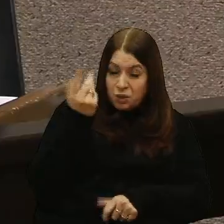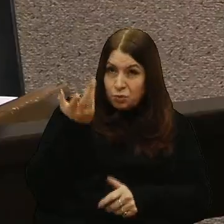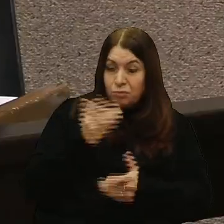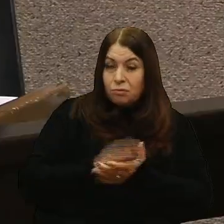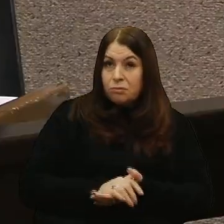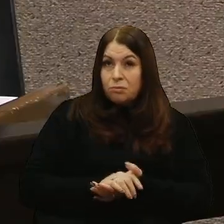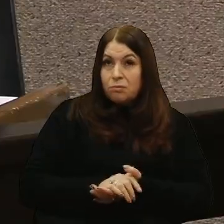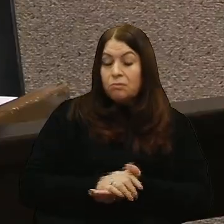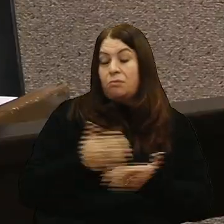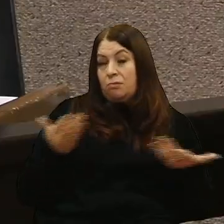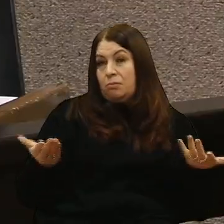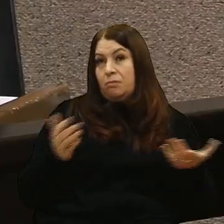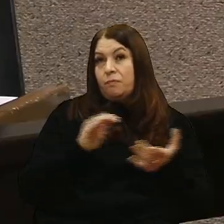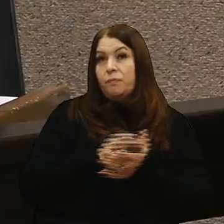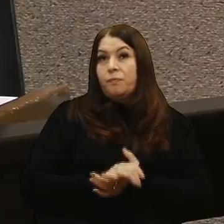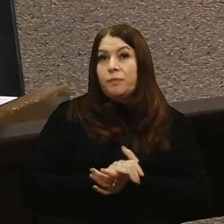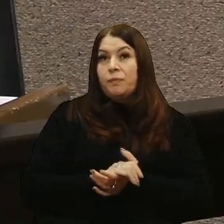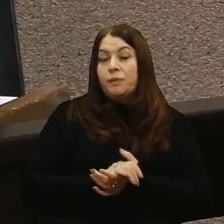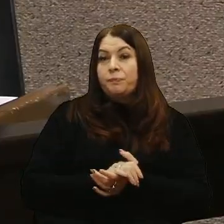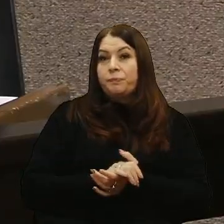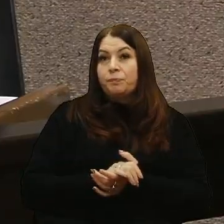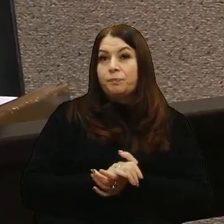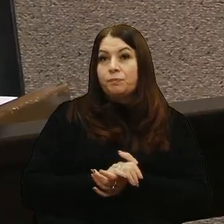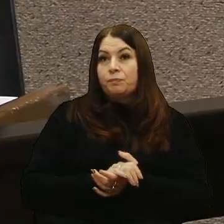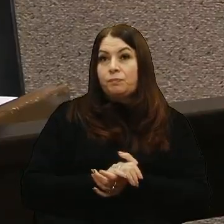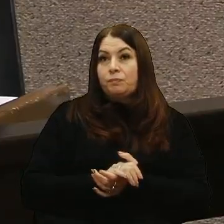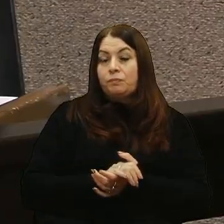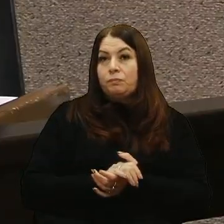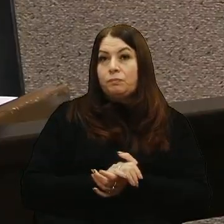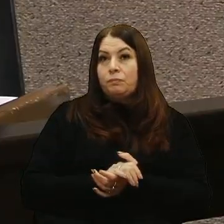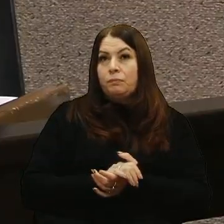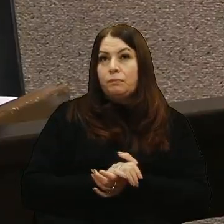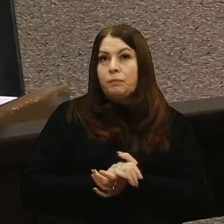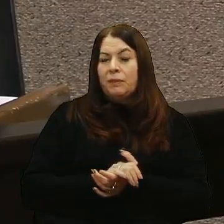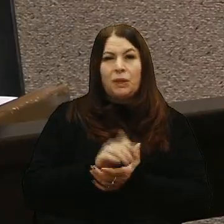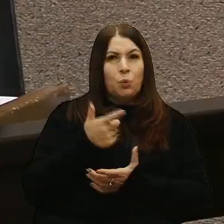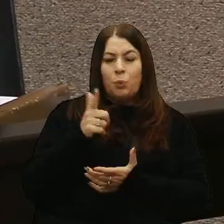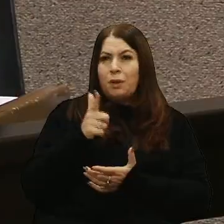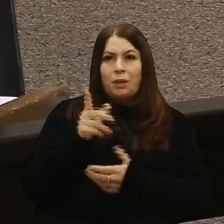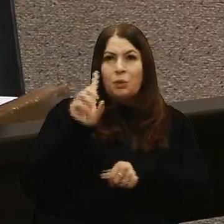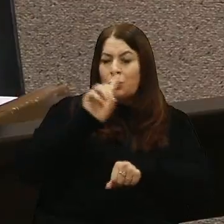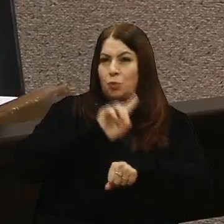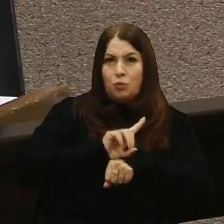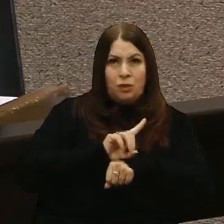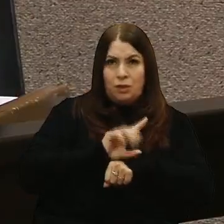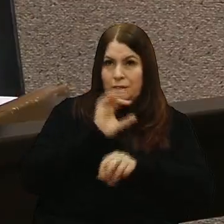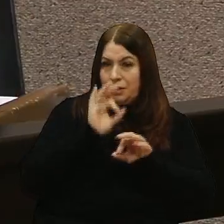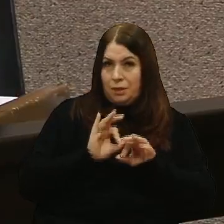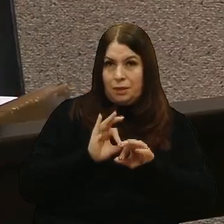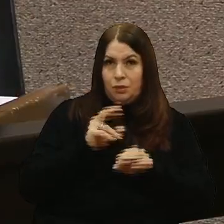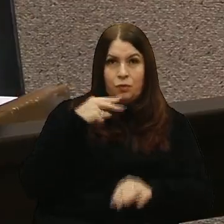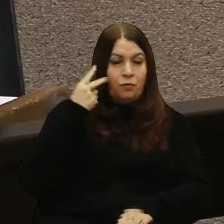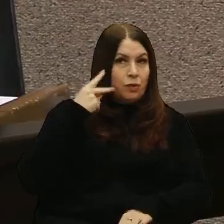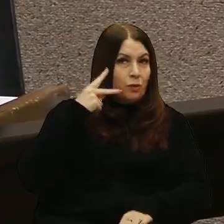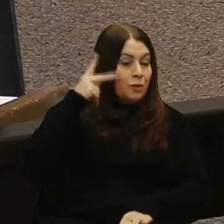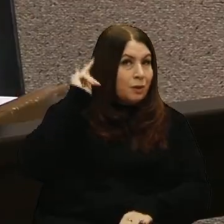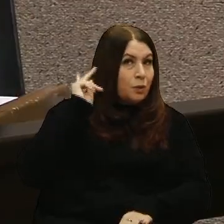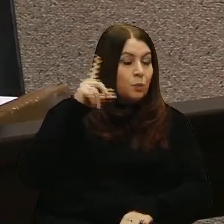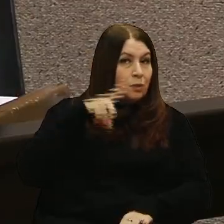questões? Foi lá, ó, olha, eu não tenho aqui a data de quando o vereador Iago